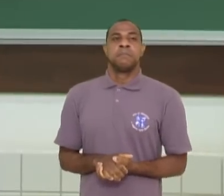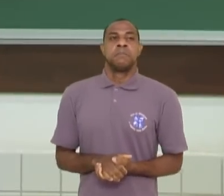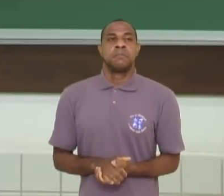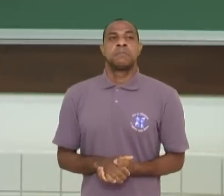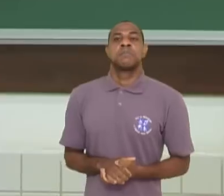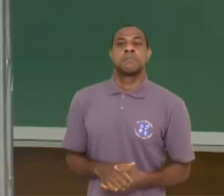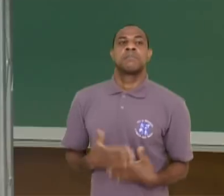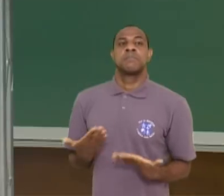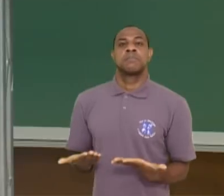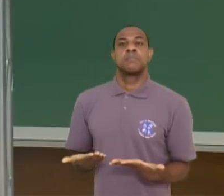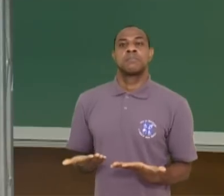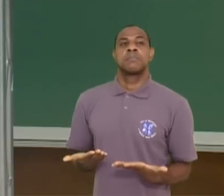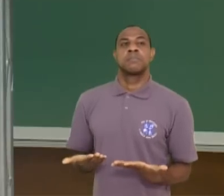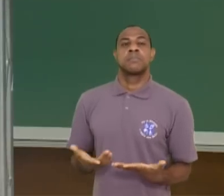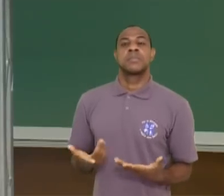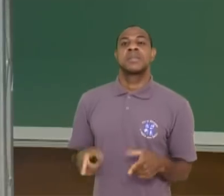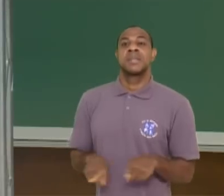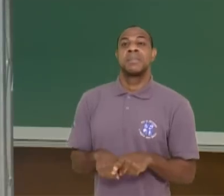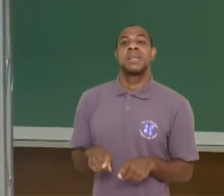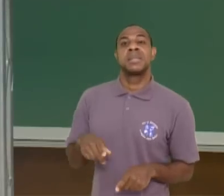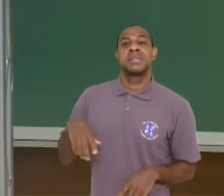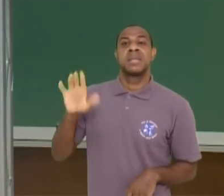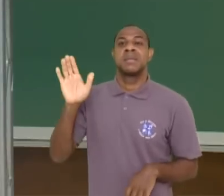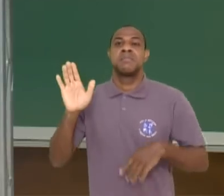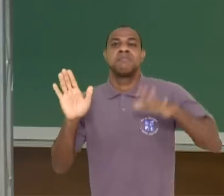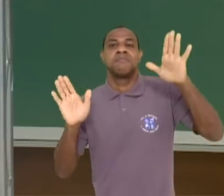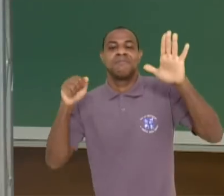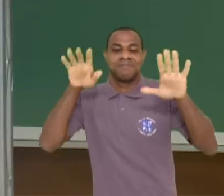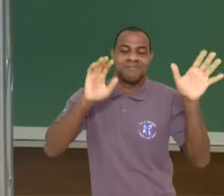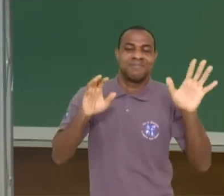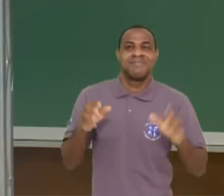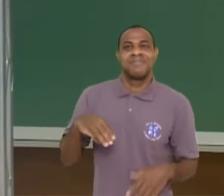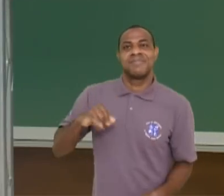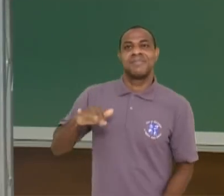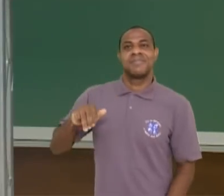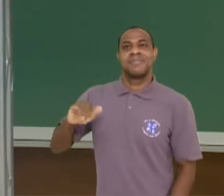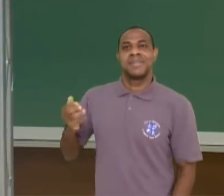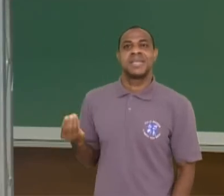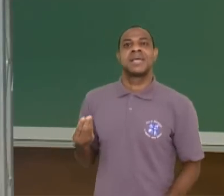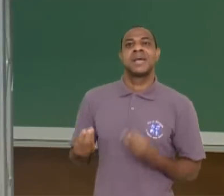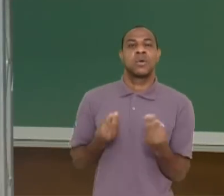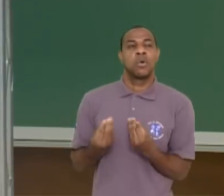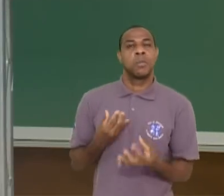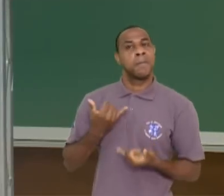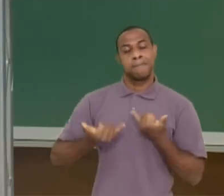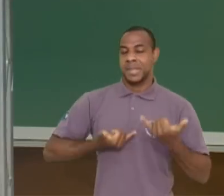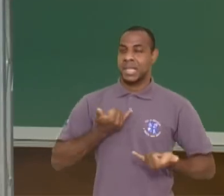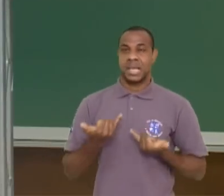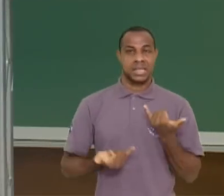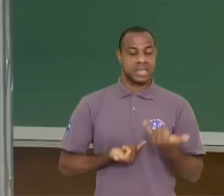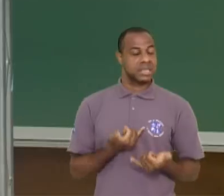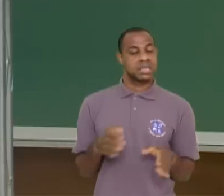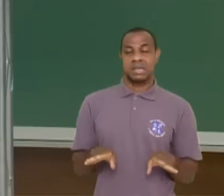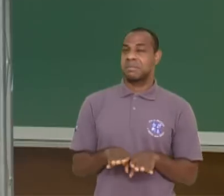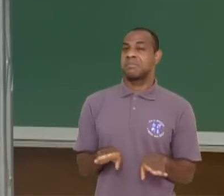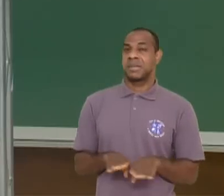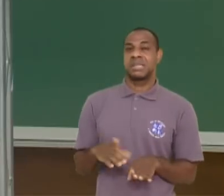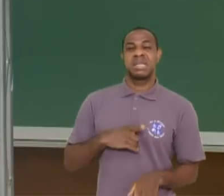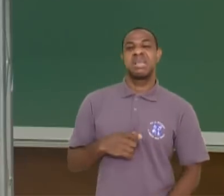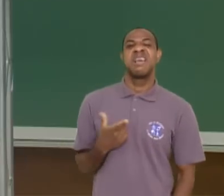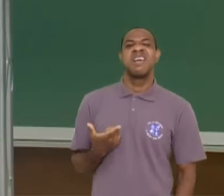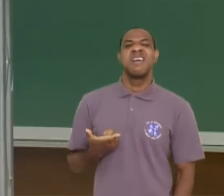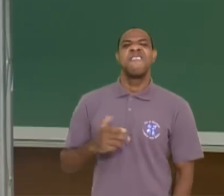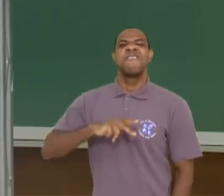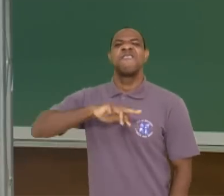a mímica como brincadeira, né? Então, no primeiro, nós exploramos o universo teatral, o universo cinematográfico. Tem muitos